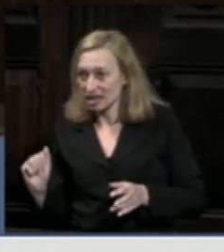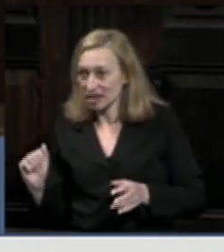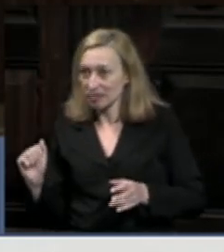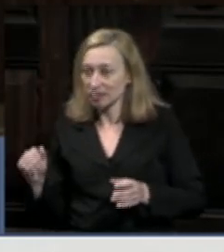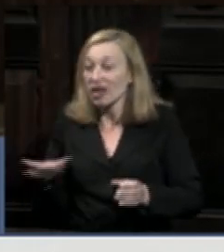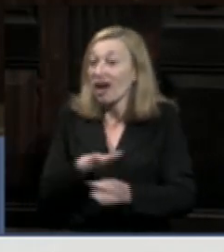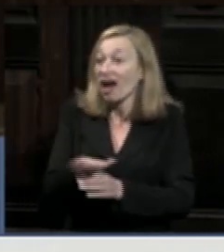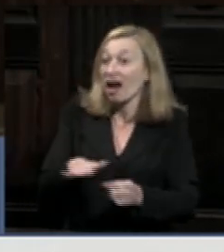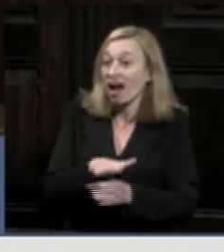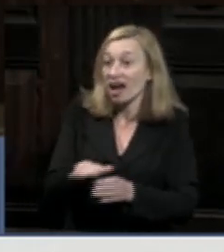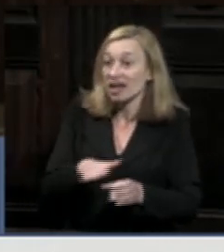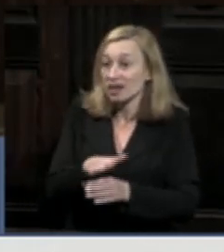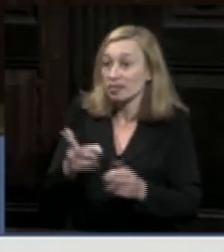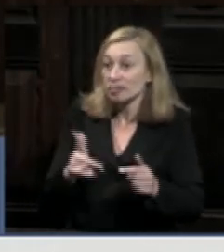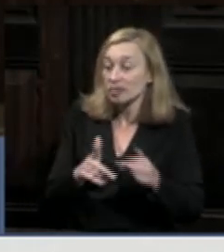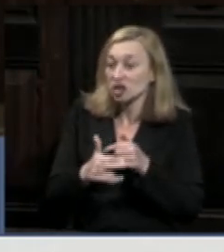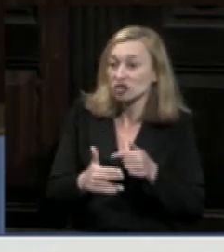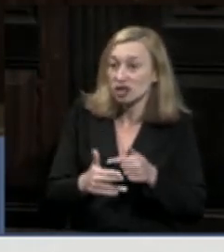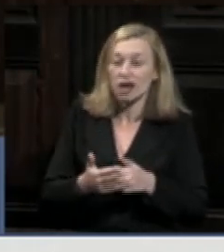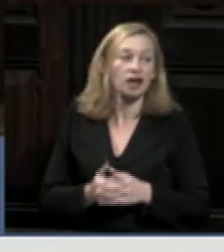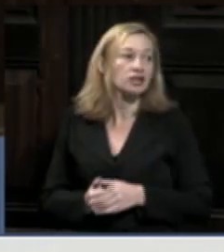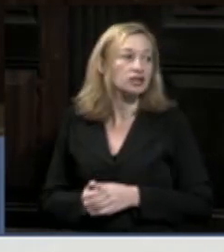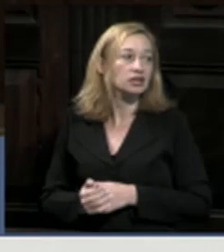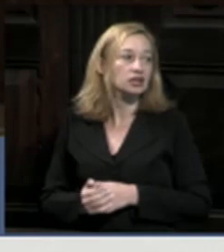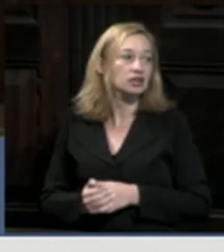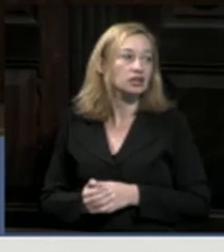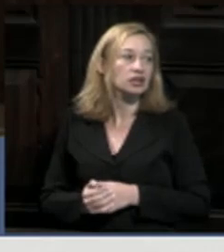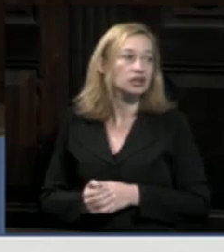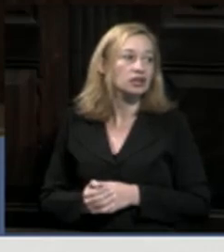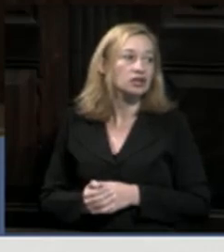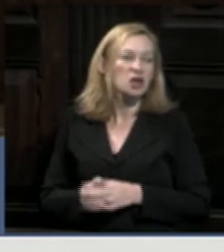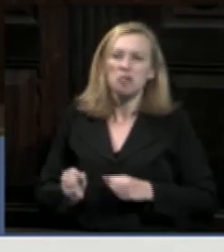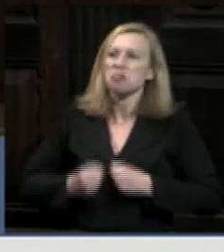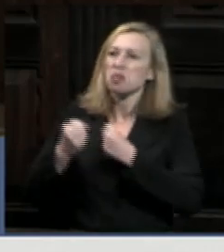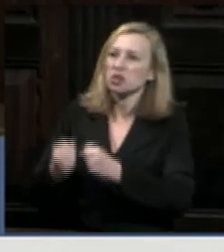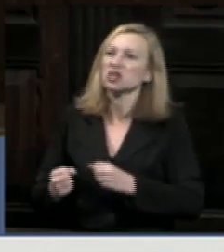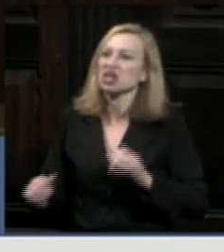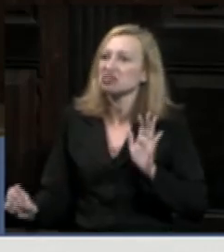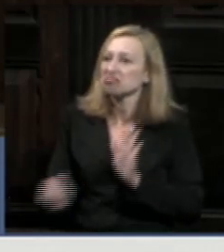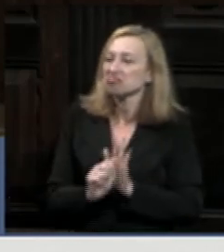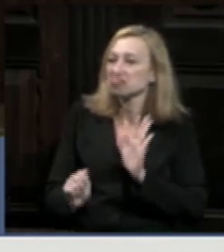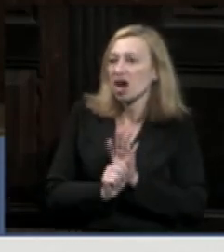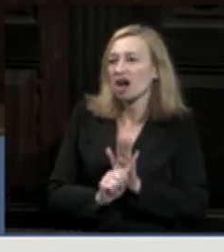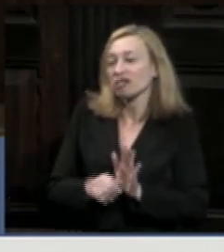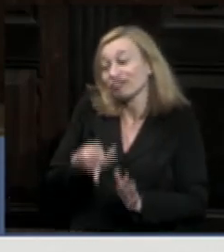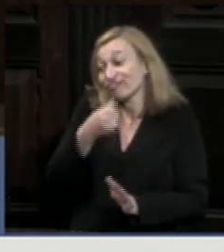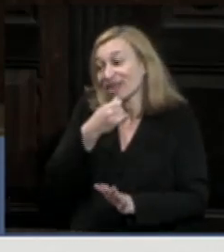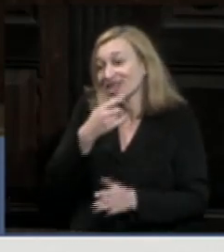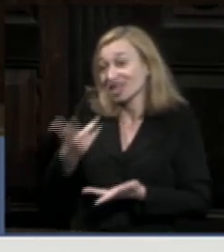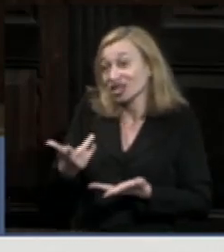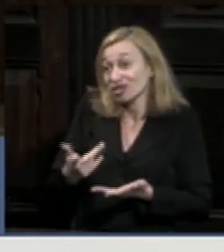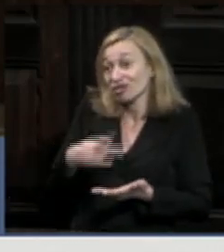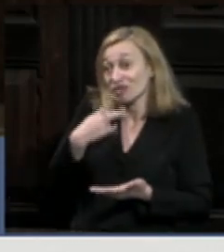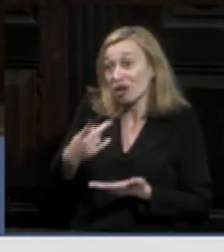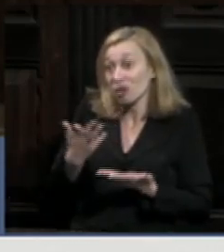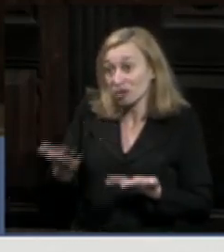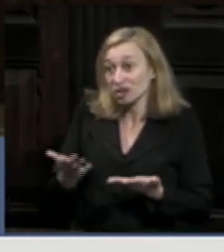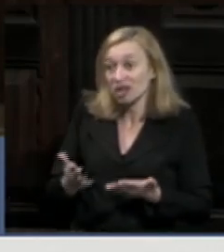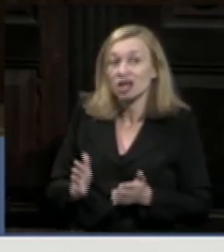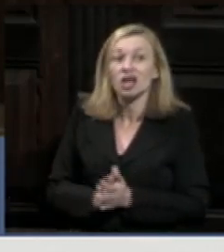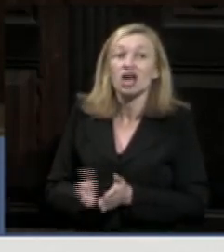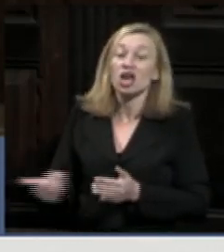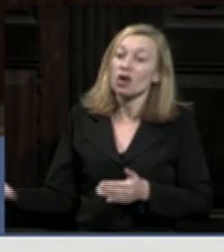temos lá a questão o poder do poderio do tráfego eu lamento muito isso a minha ida para a política é justamente